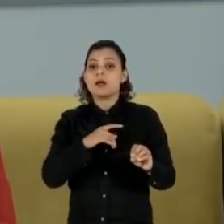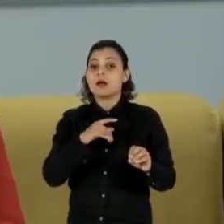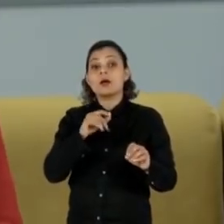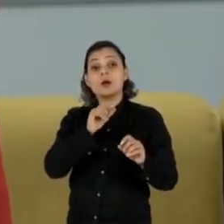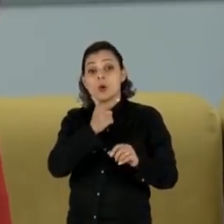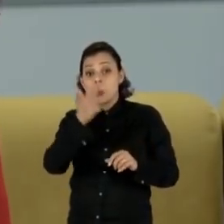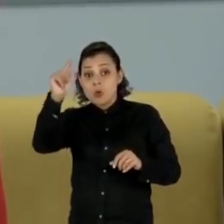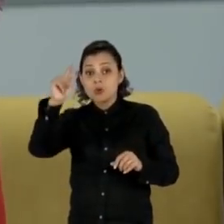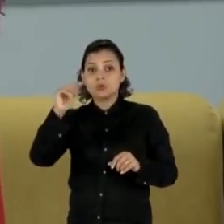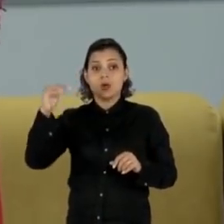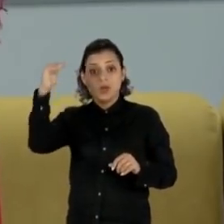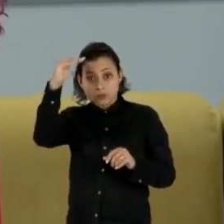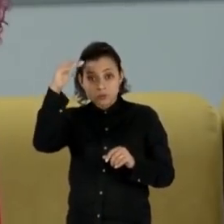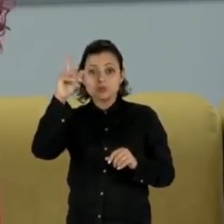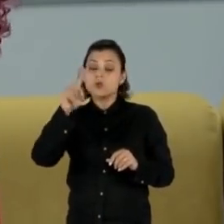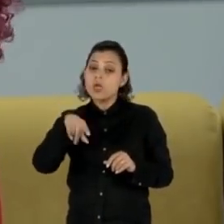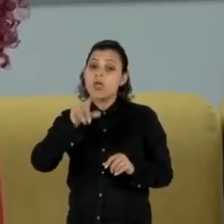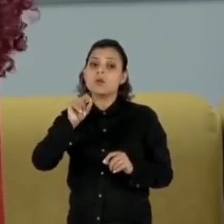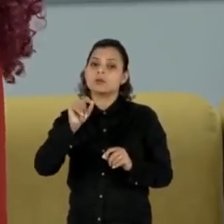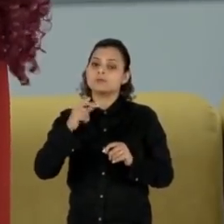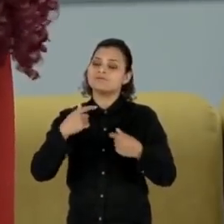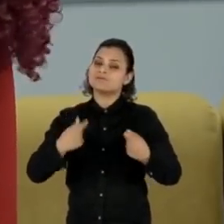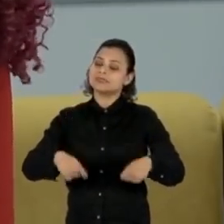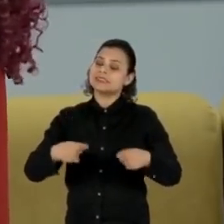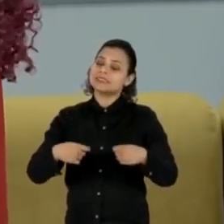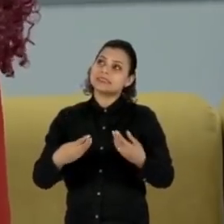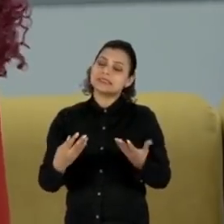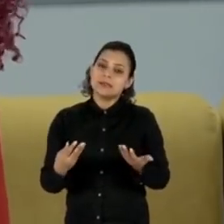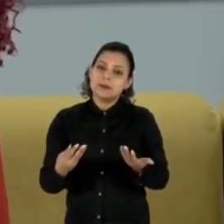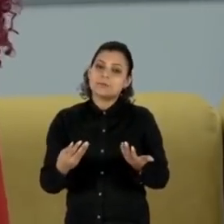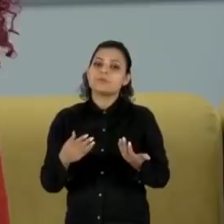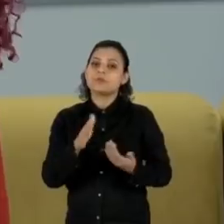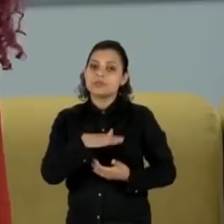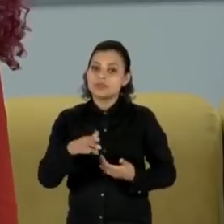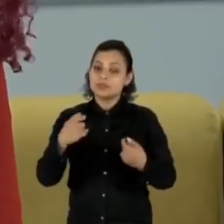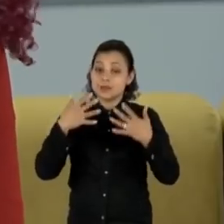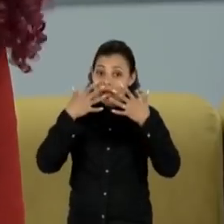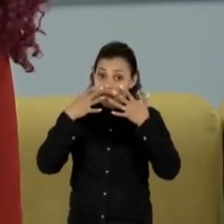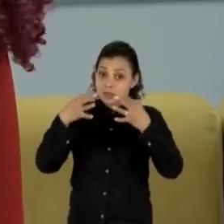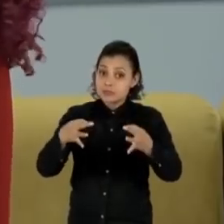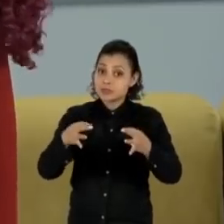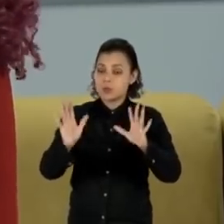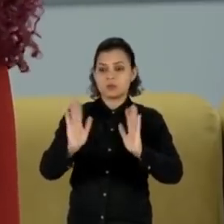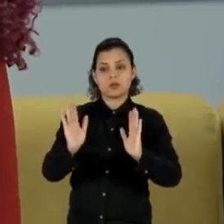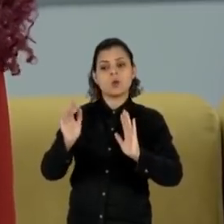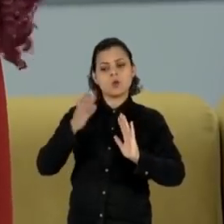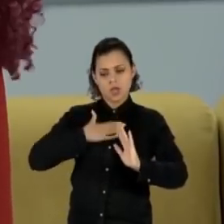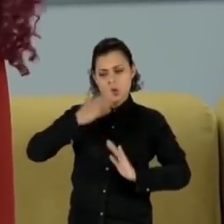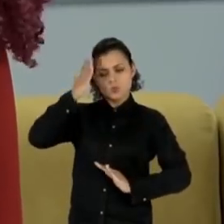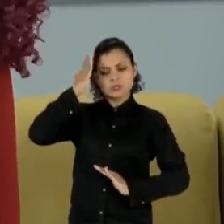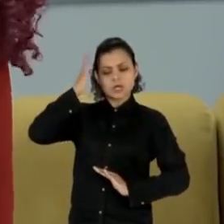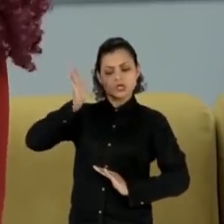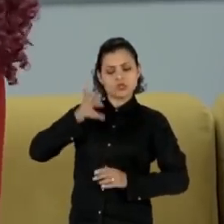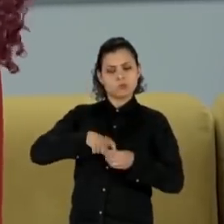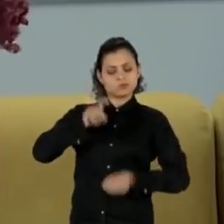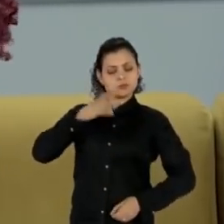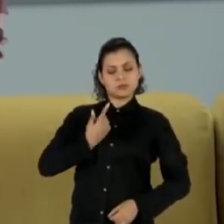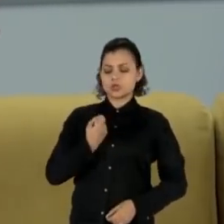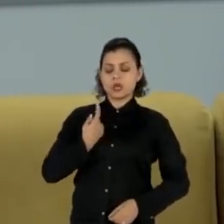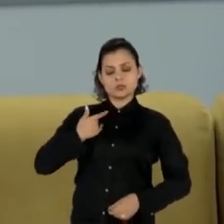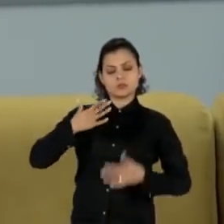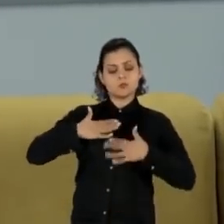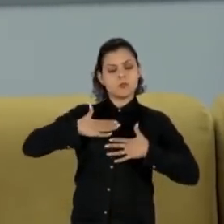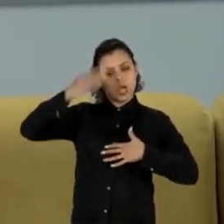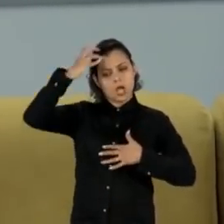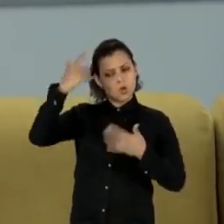adulto de confiança é um adulto também que precisa a que a criança precisa ficar atenta e dizer não eu já tenho autonomia vou tomar